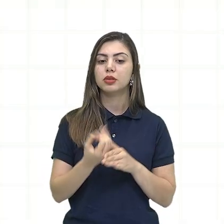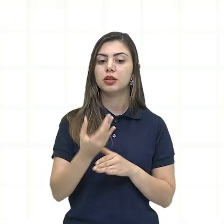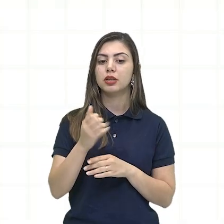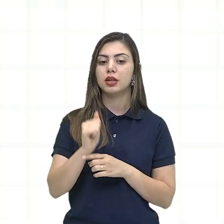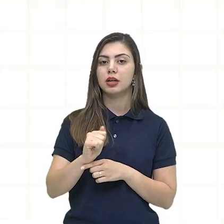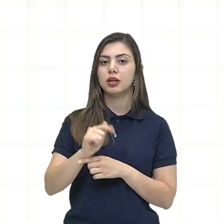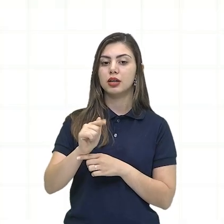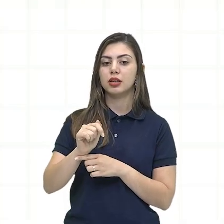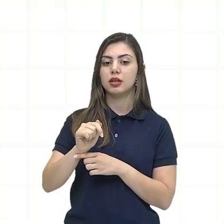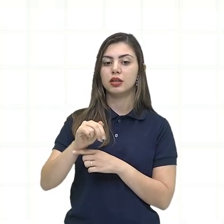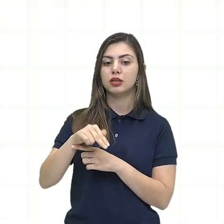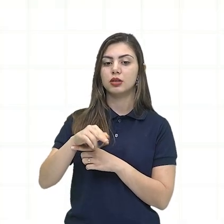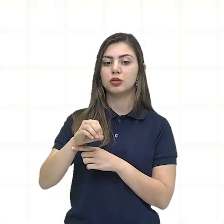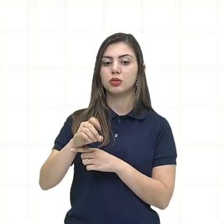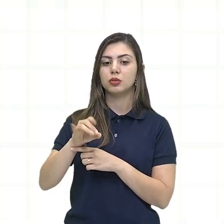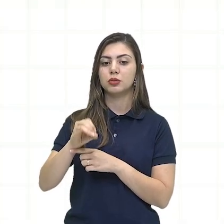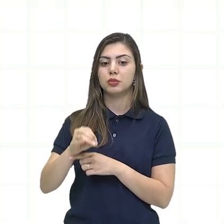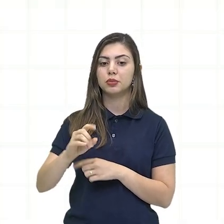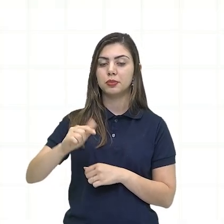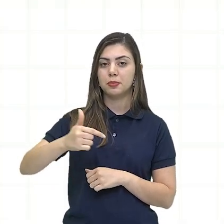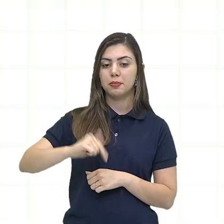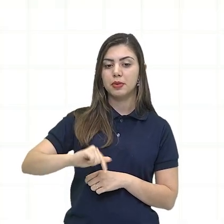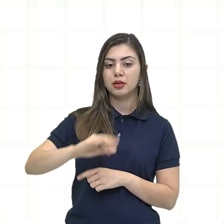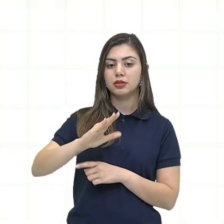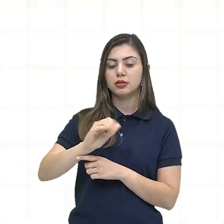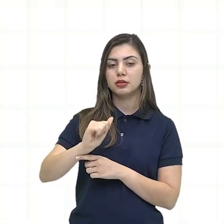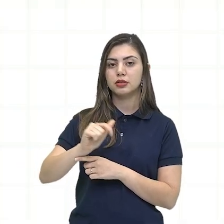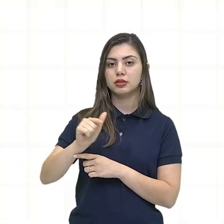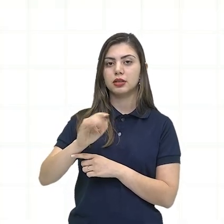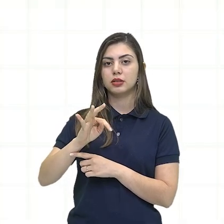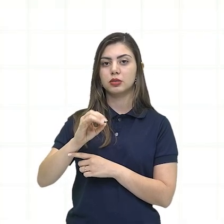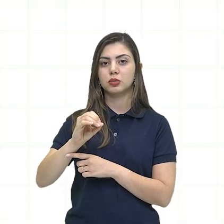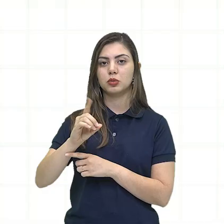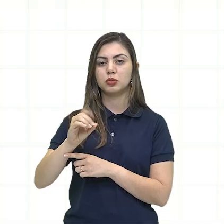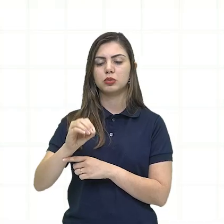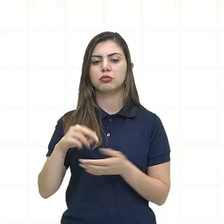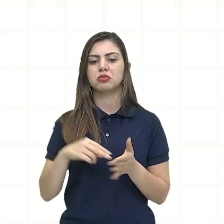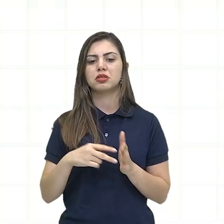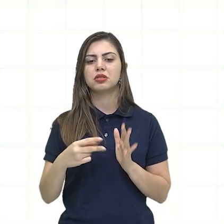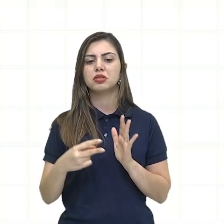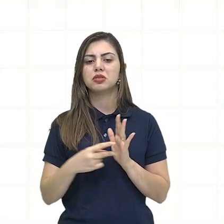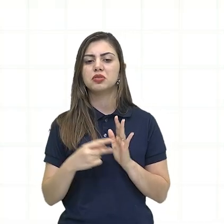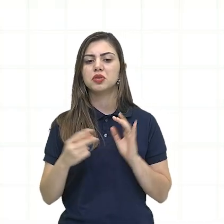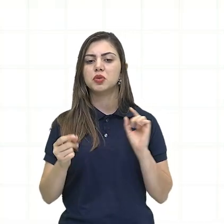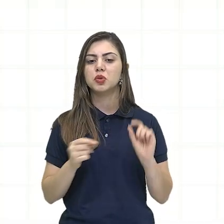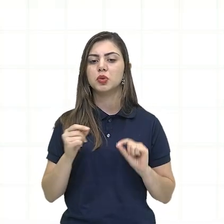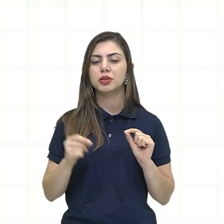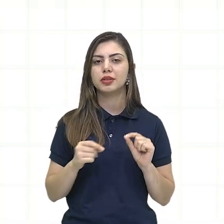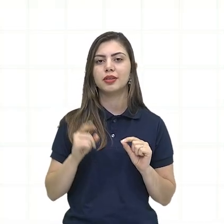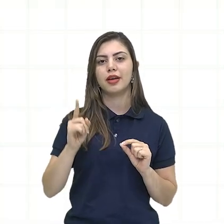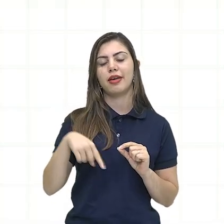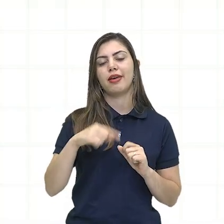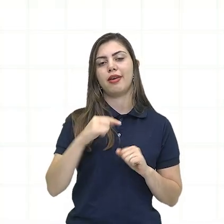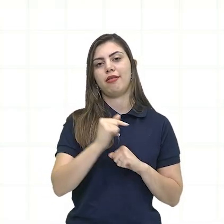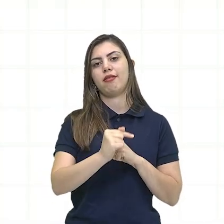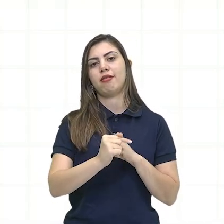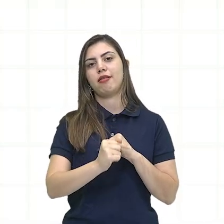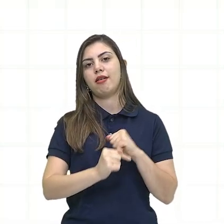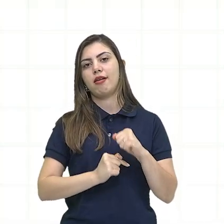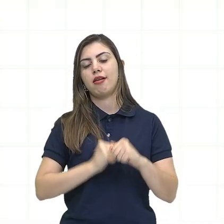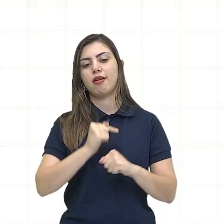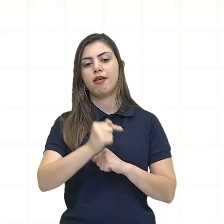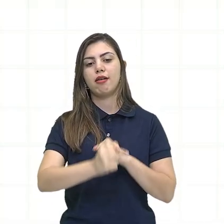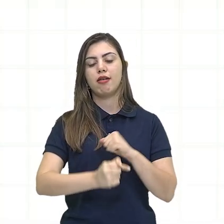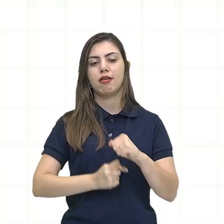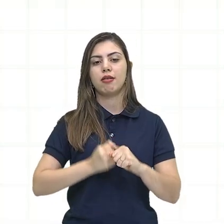anodo e do catodo, certo? Que é isso, professora? São os átomos